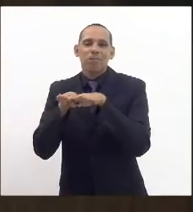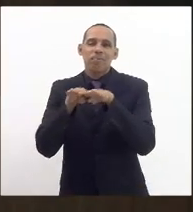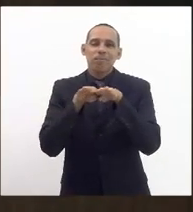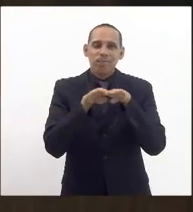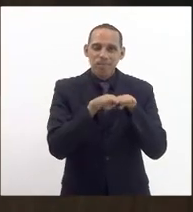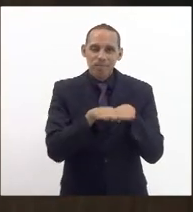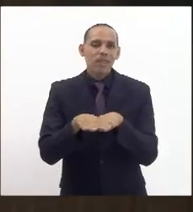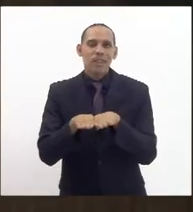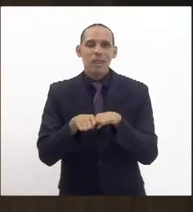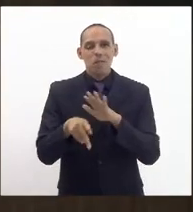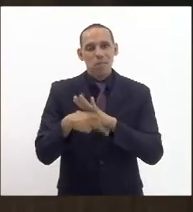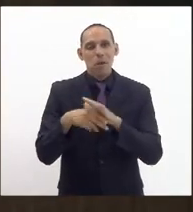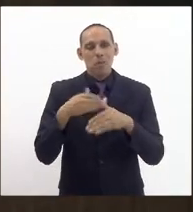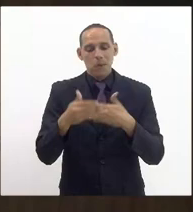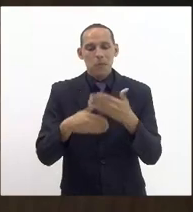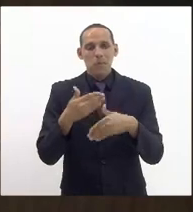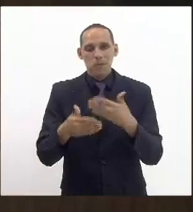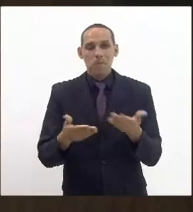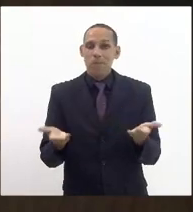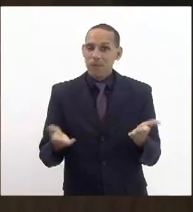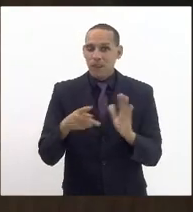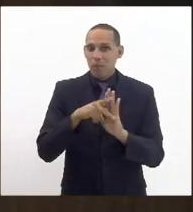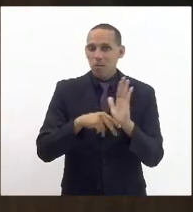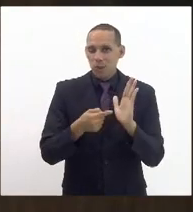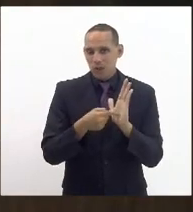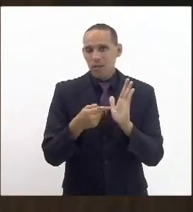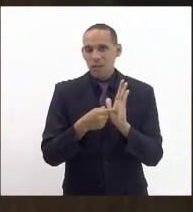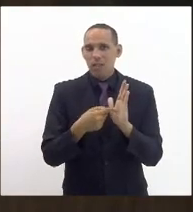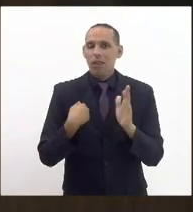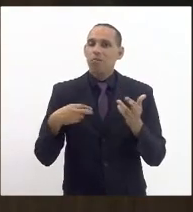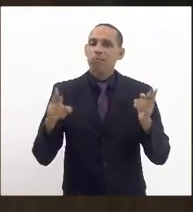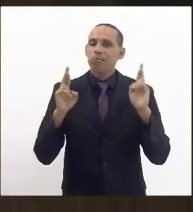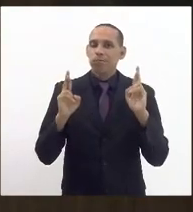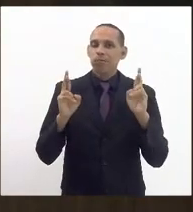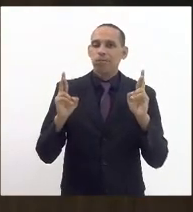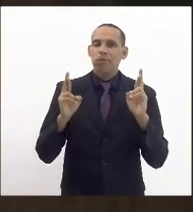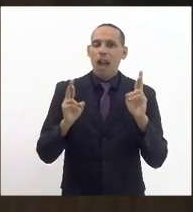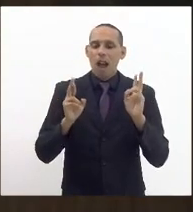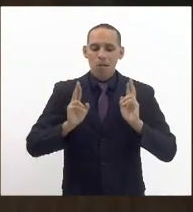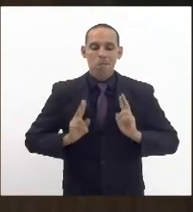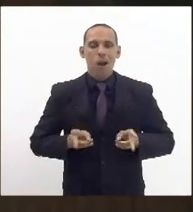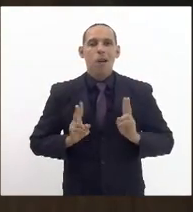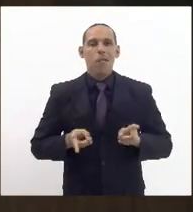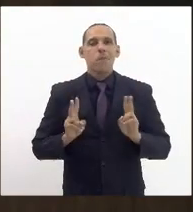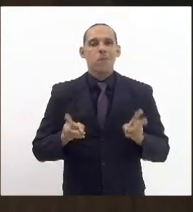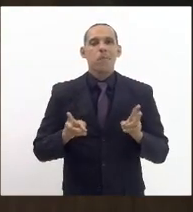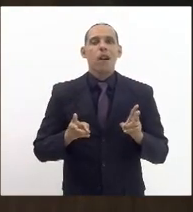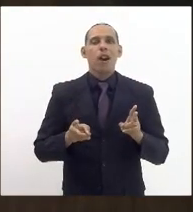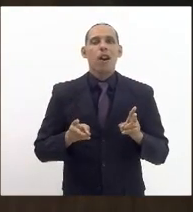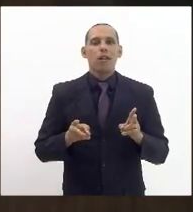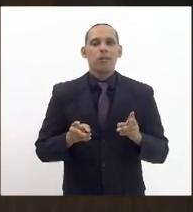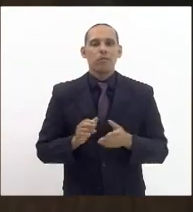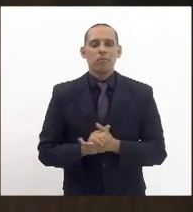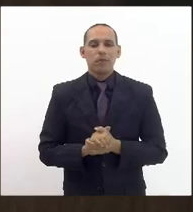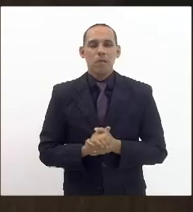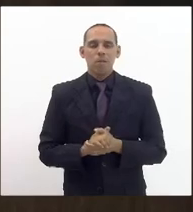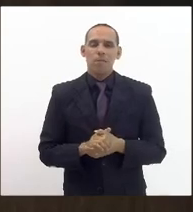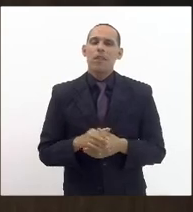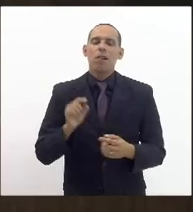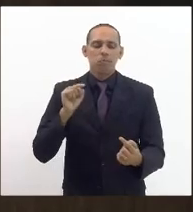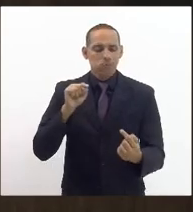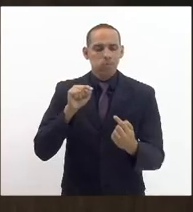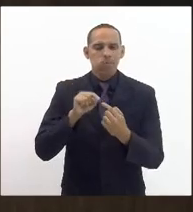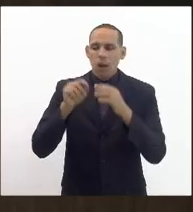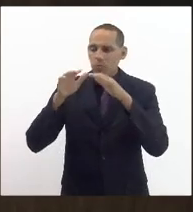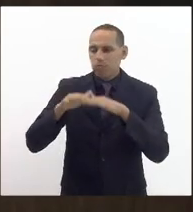todo esse processo. Então, o projeto, né, espero que ele continue tramitando, tenha um parecer favorável